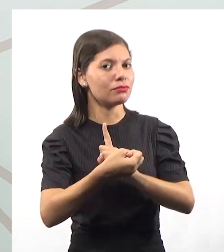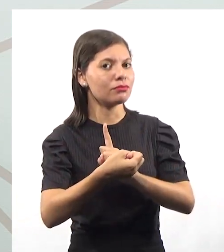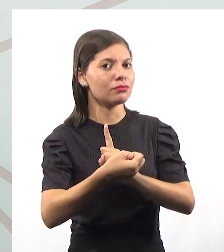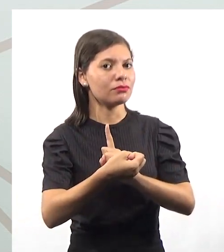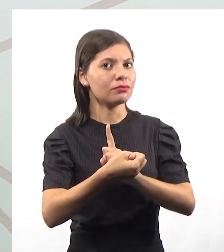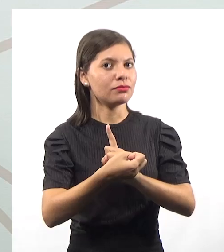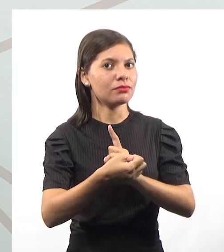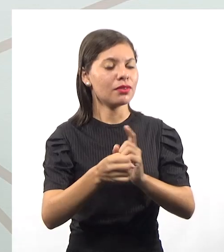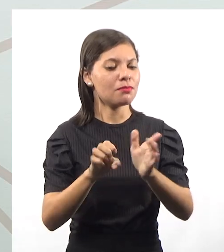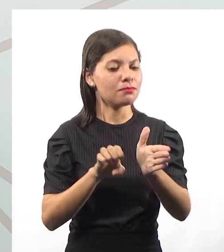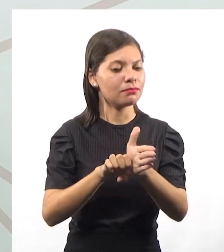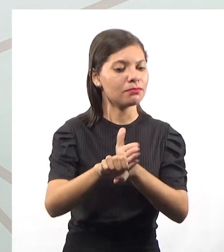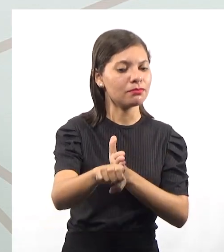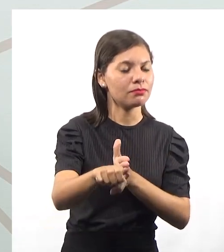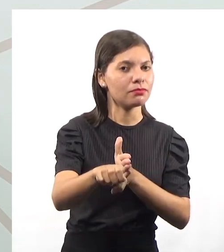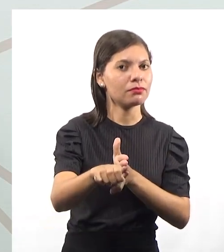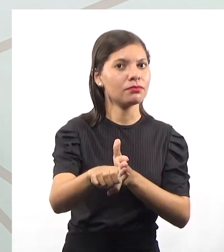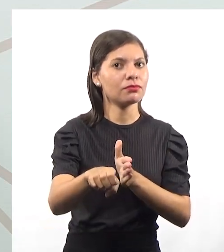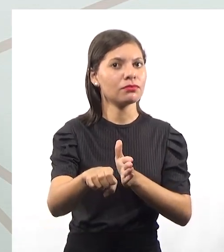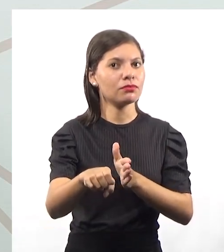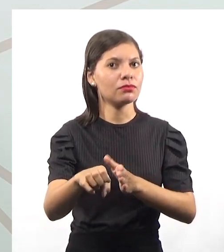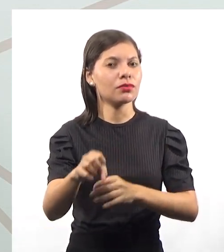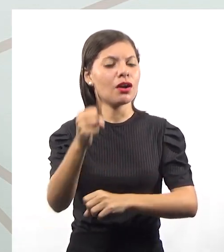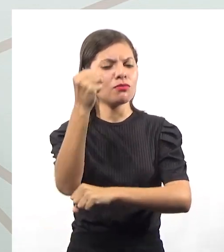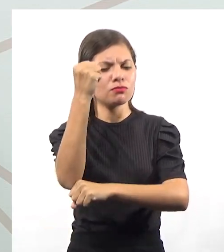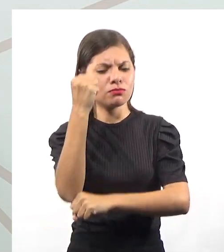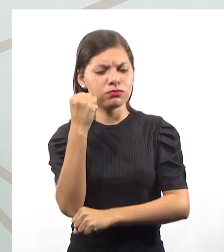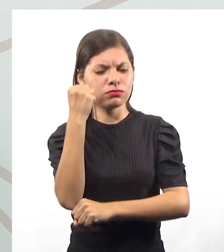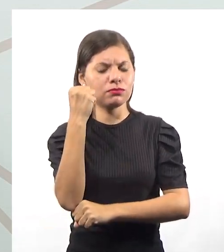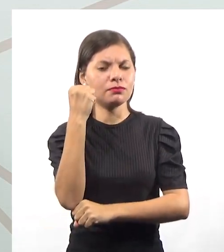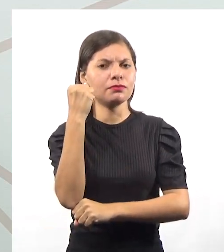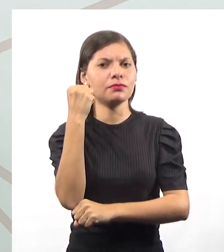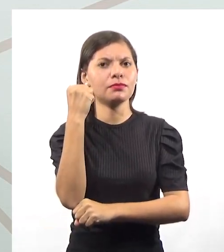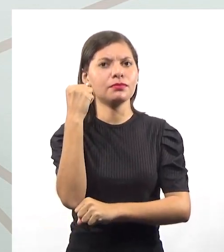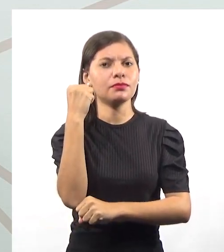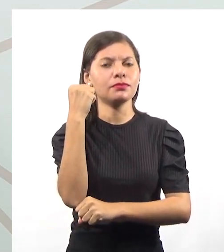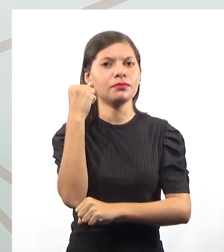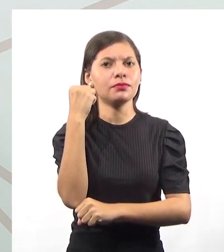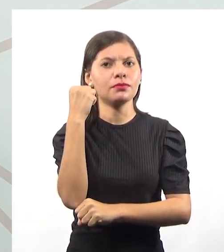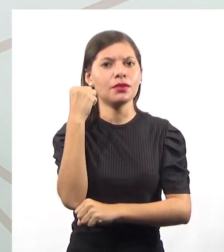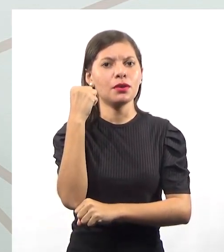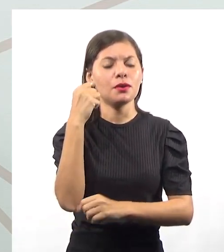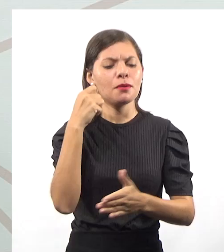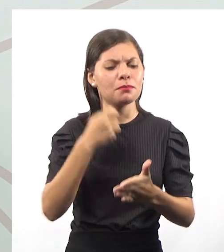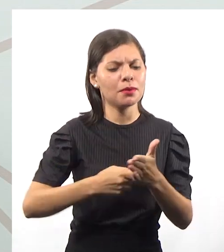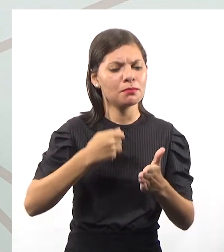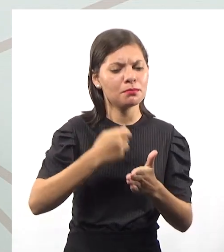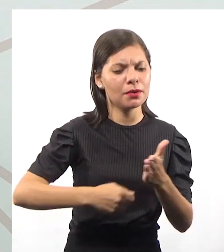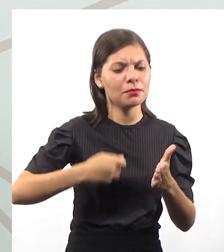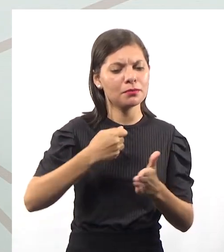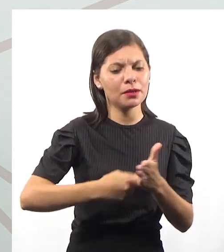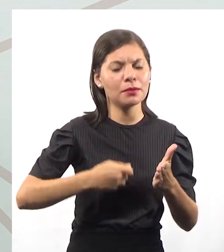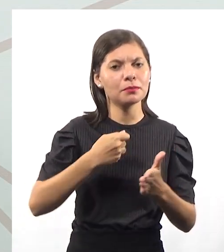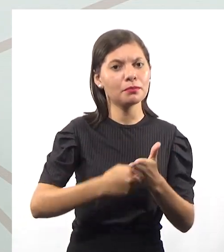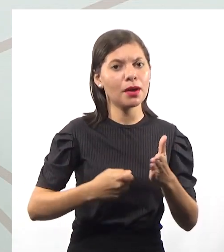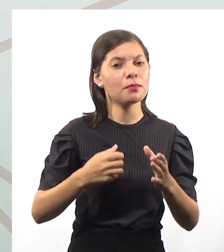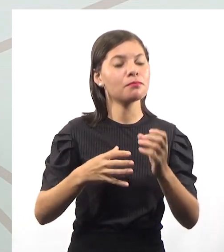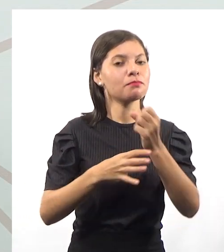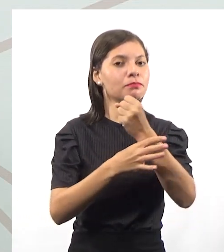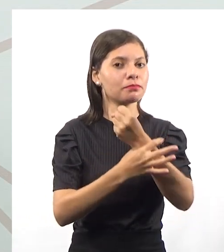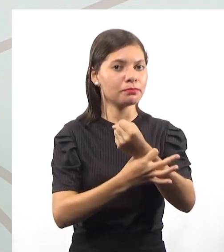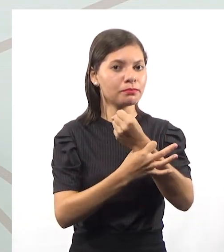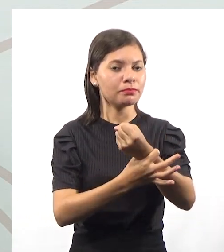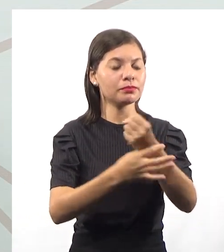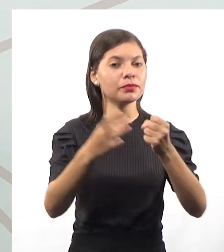que isso seja efetivado. Então, um movimento com mais veemência, uma luta, uma resistência para que esse direito seja